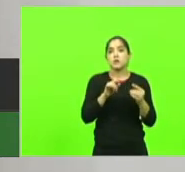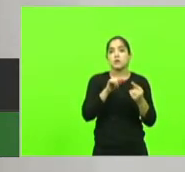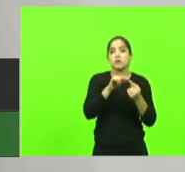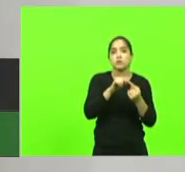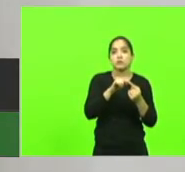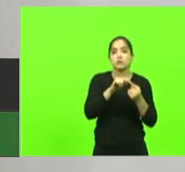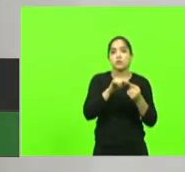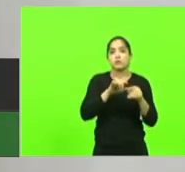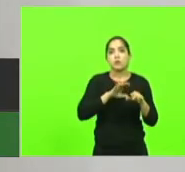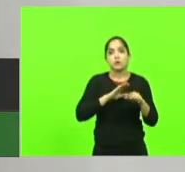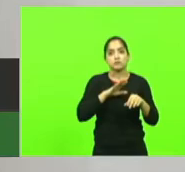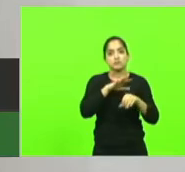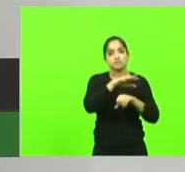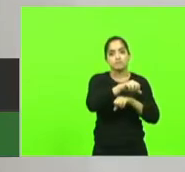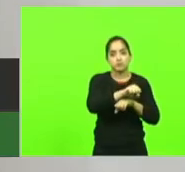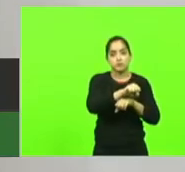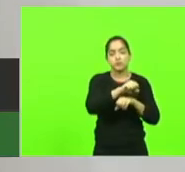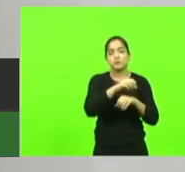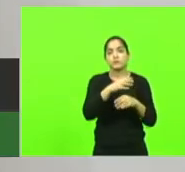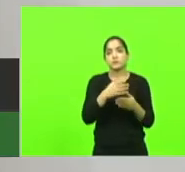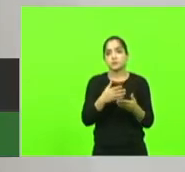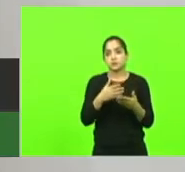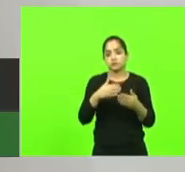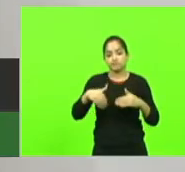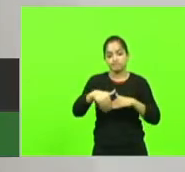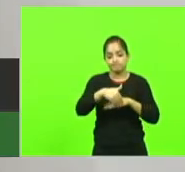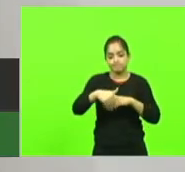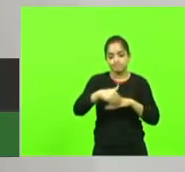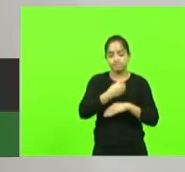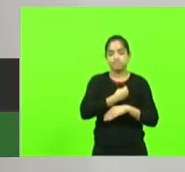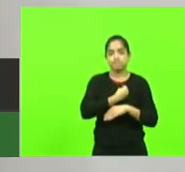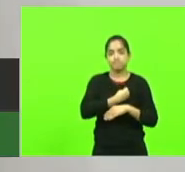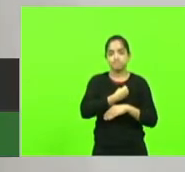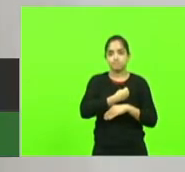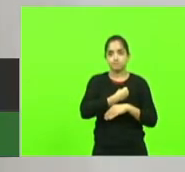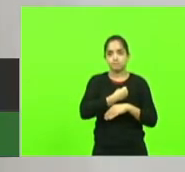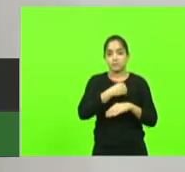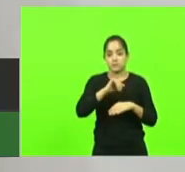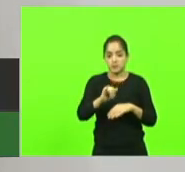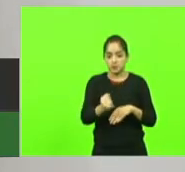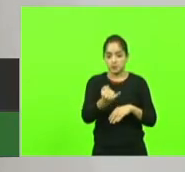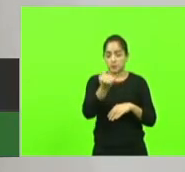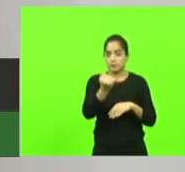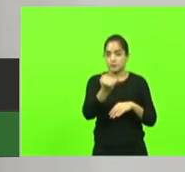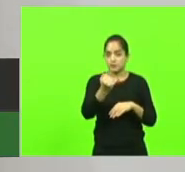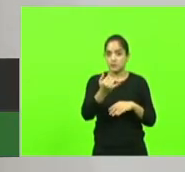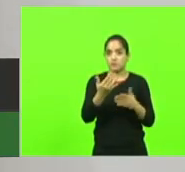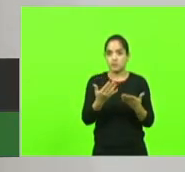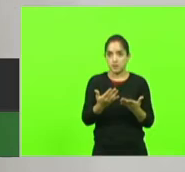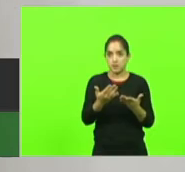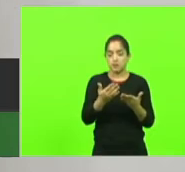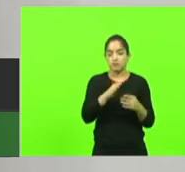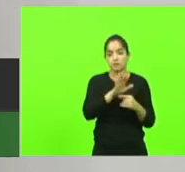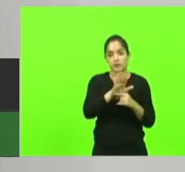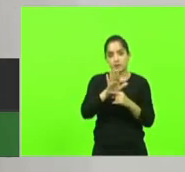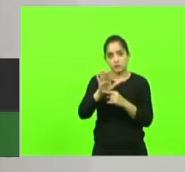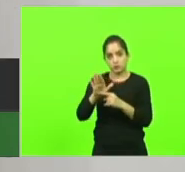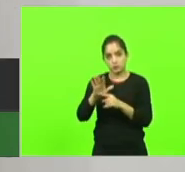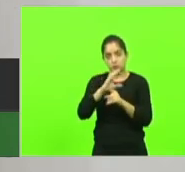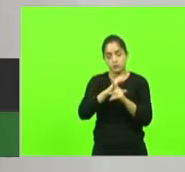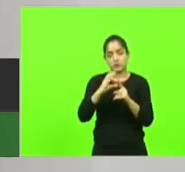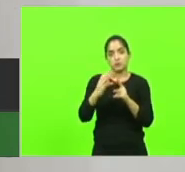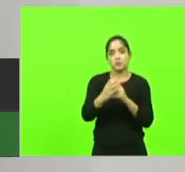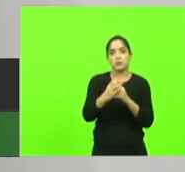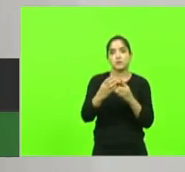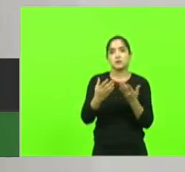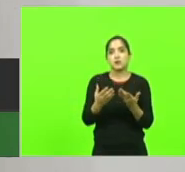invasão de pessoas em situação de rua. O aproveitamento do prédio trará benefício à comunidade local,